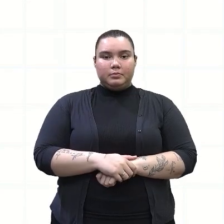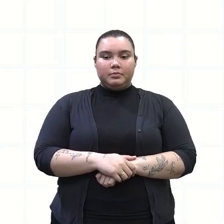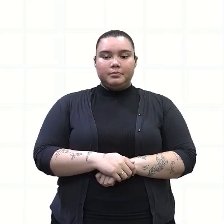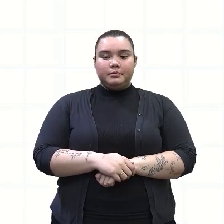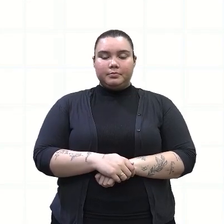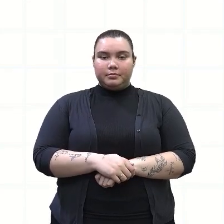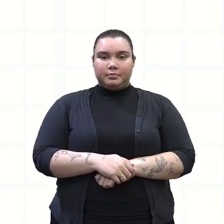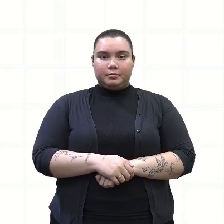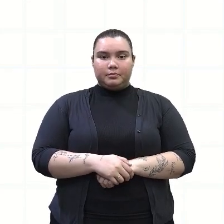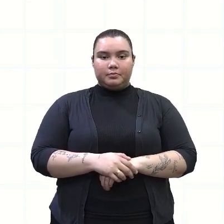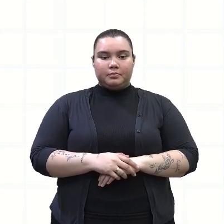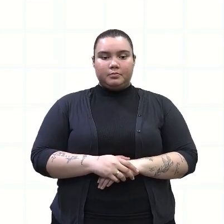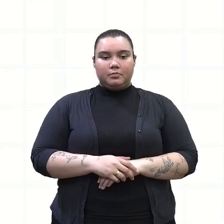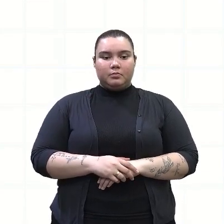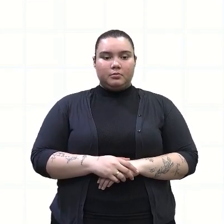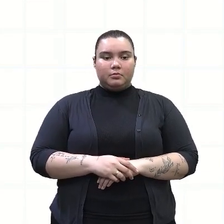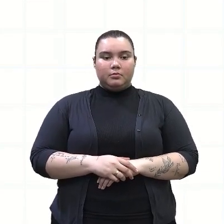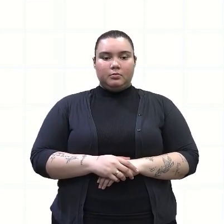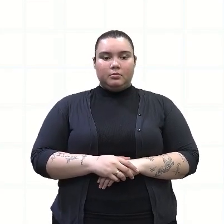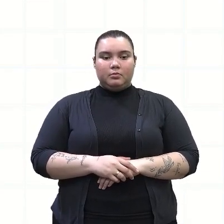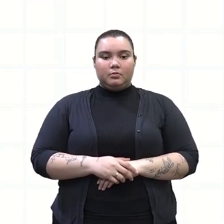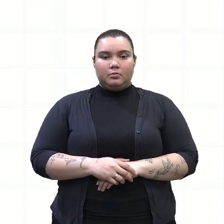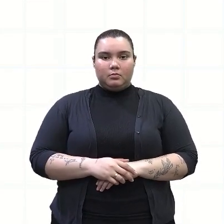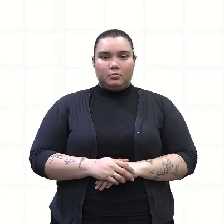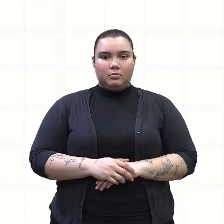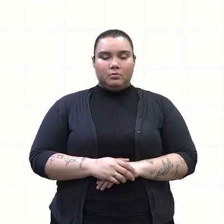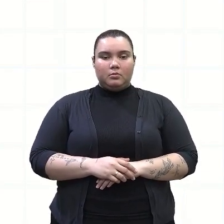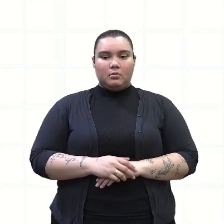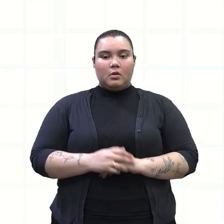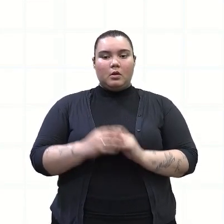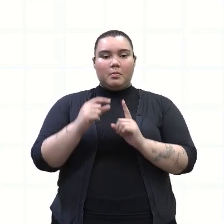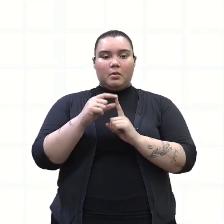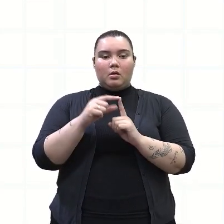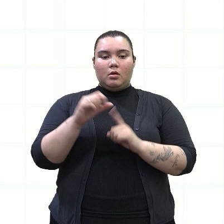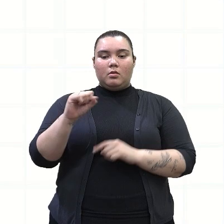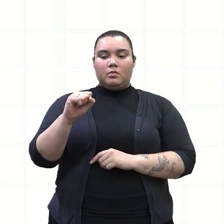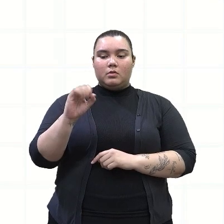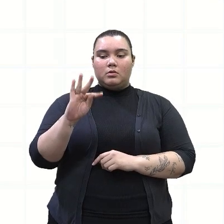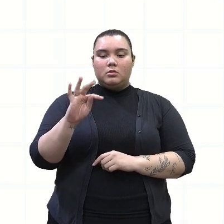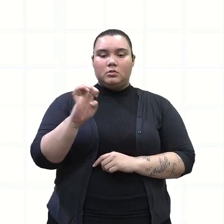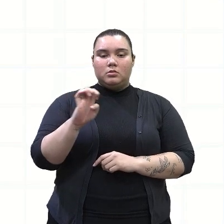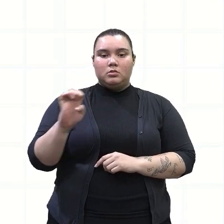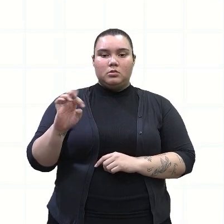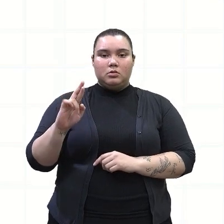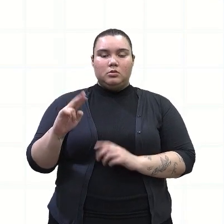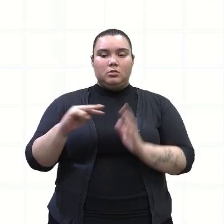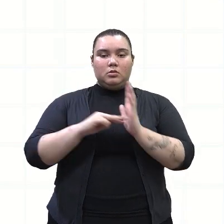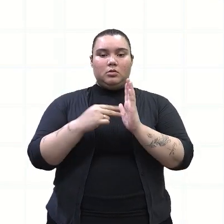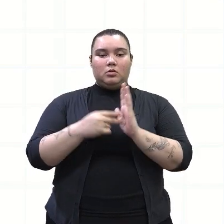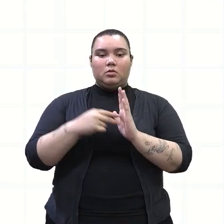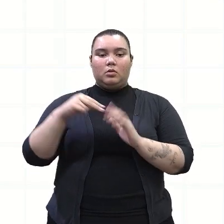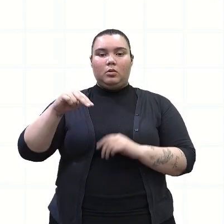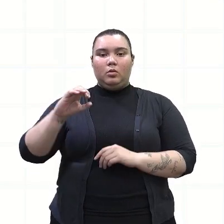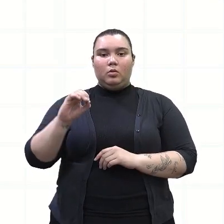steer. Steer é a palavra novilho, né? Então,